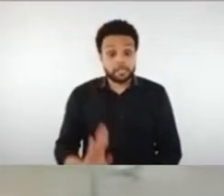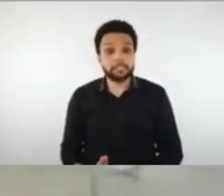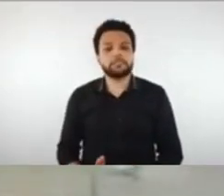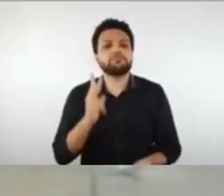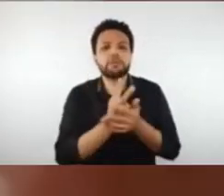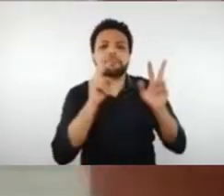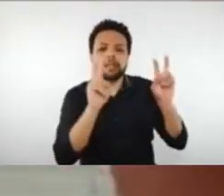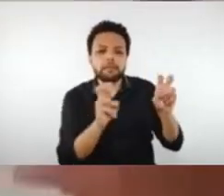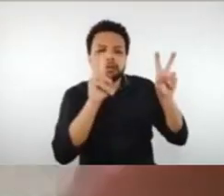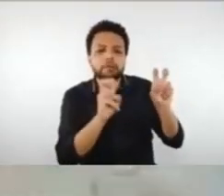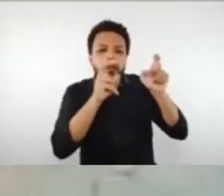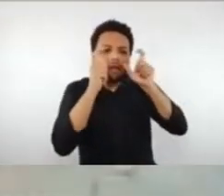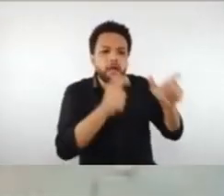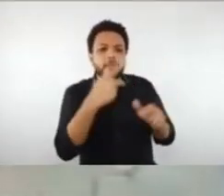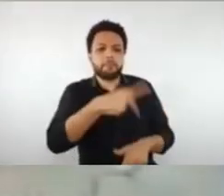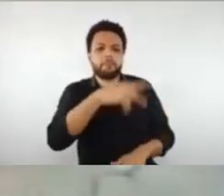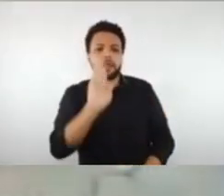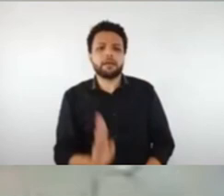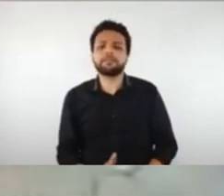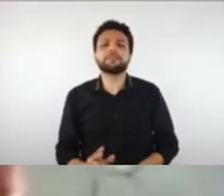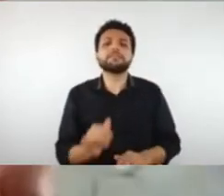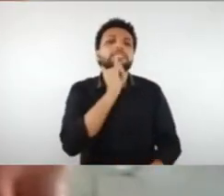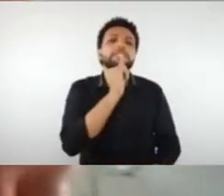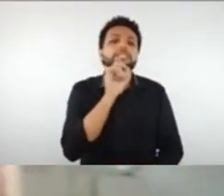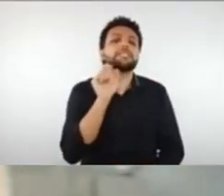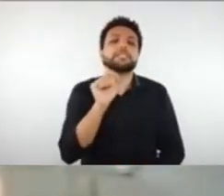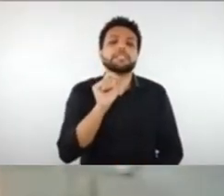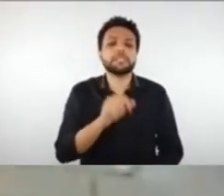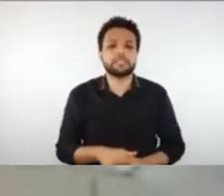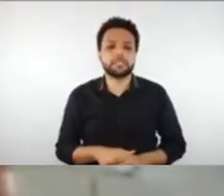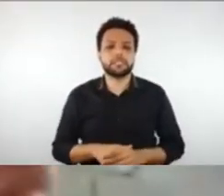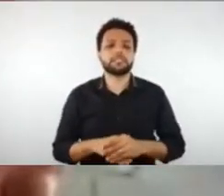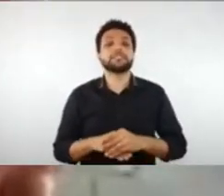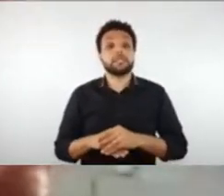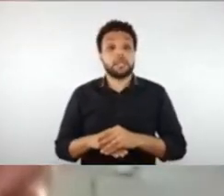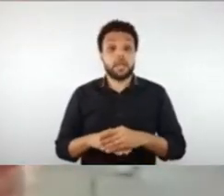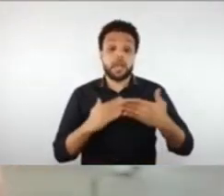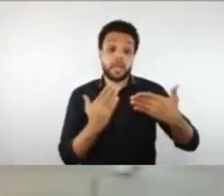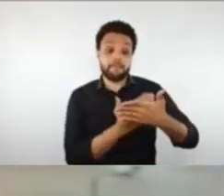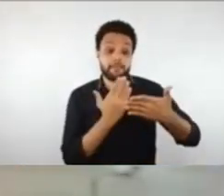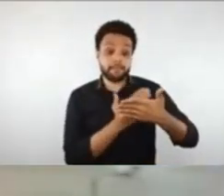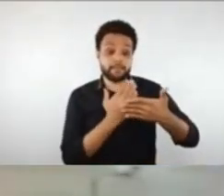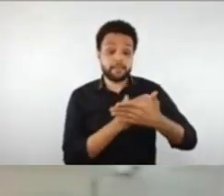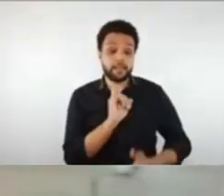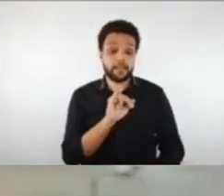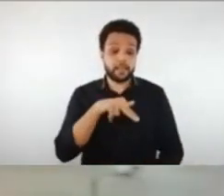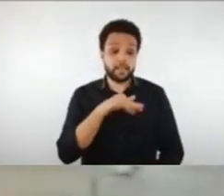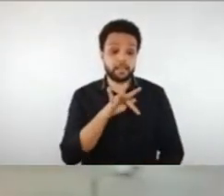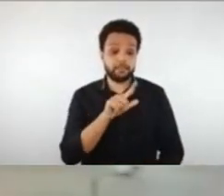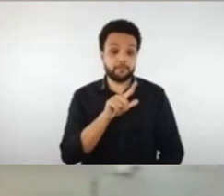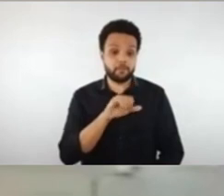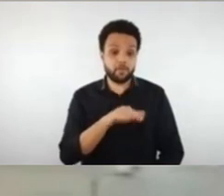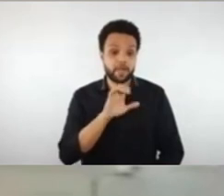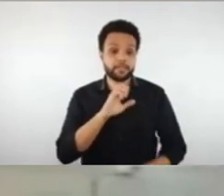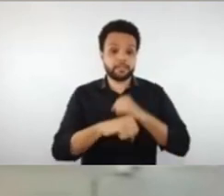power. Um exemplo disso seria entre a revista influente Monocle, que declarou em 2012 que